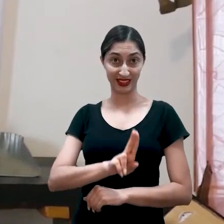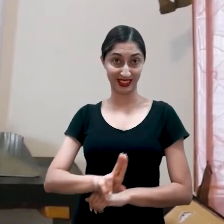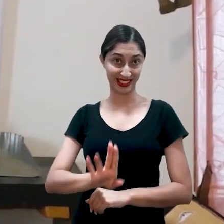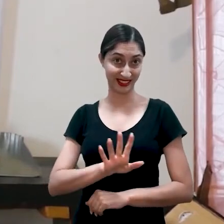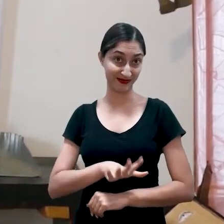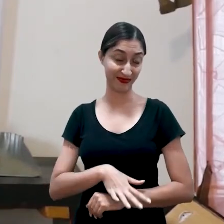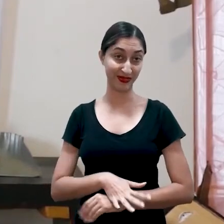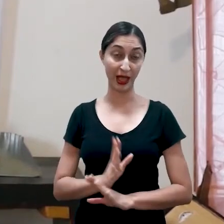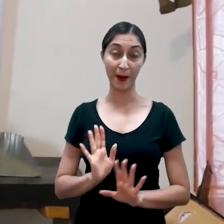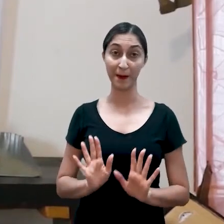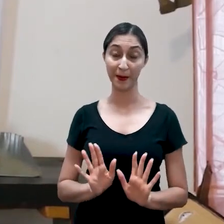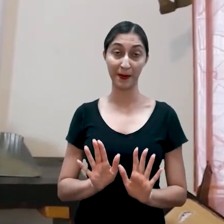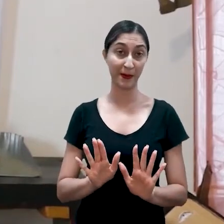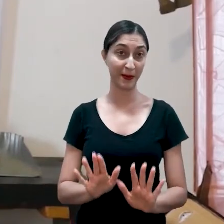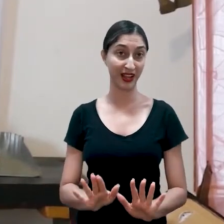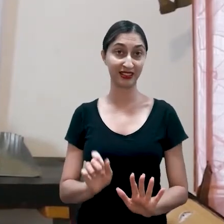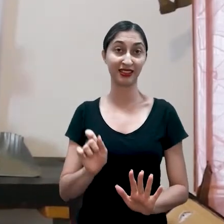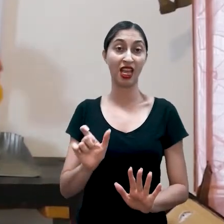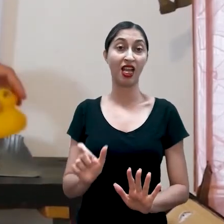Mas,